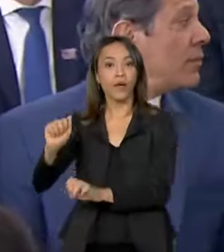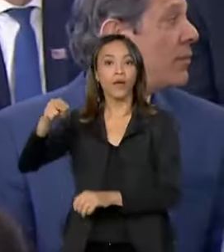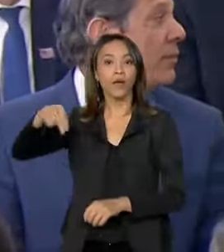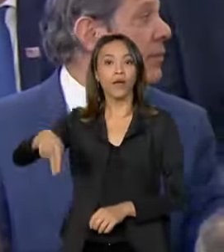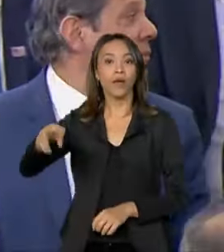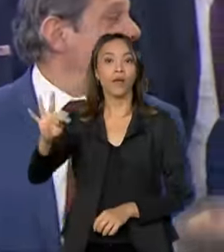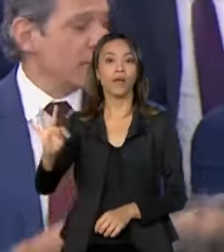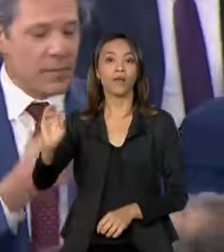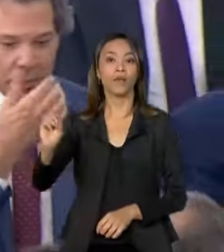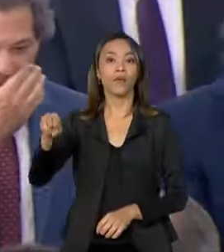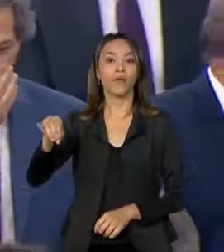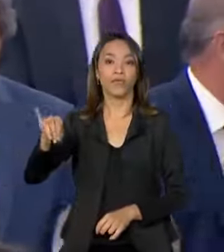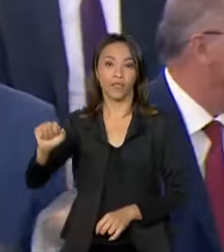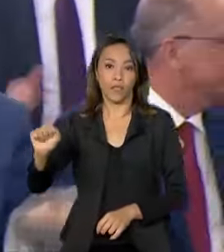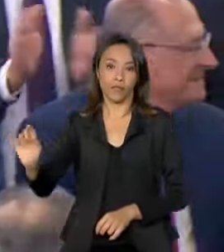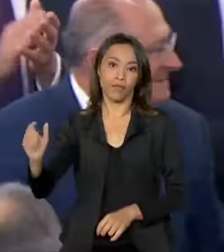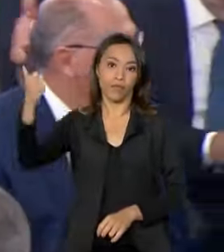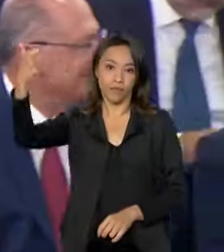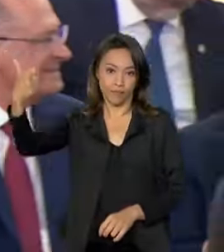Santos.